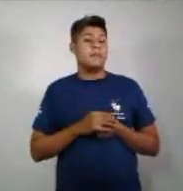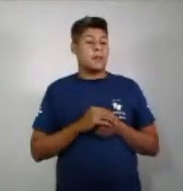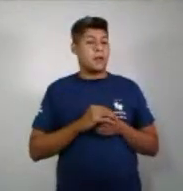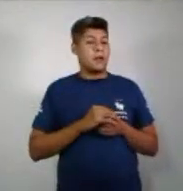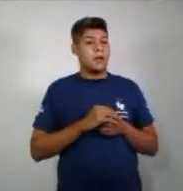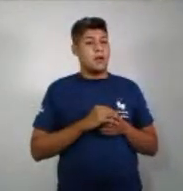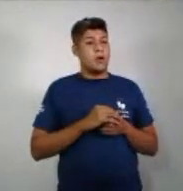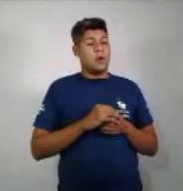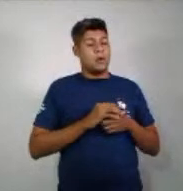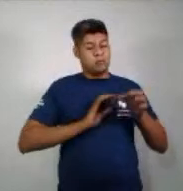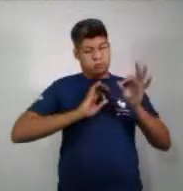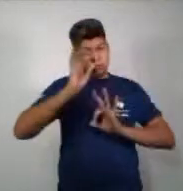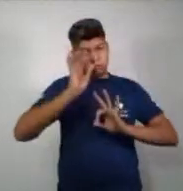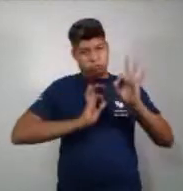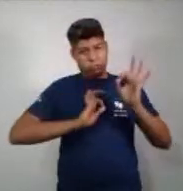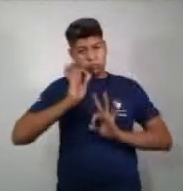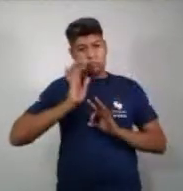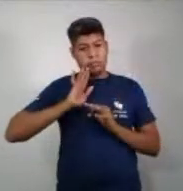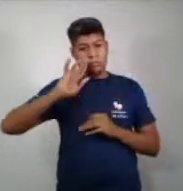estudos mais aprofundados,